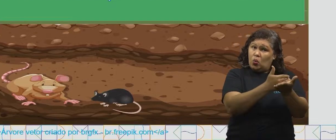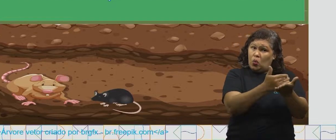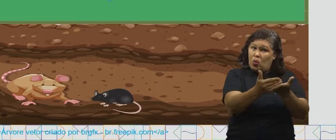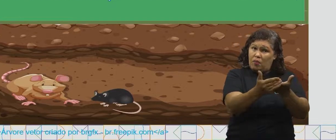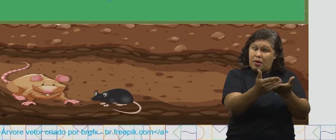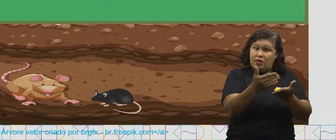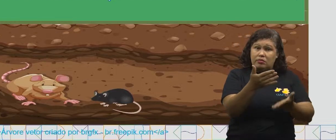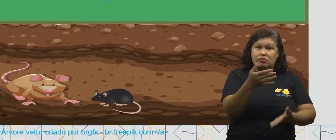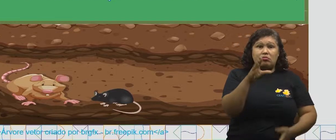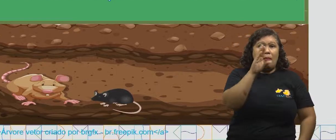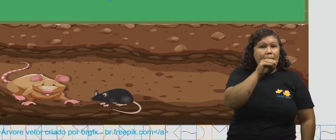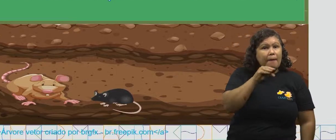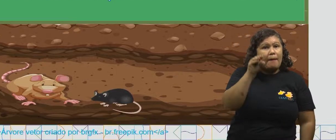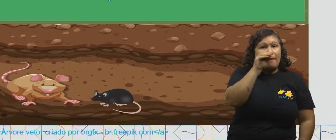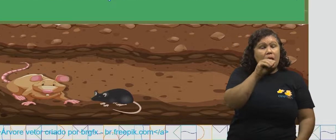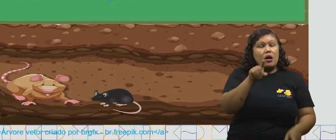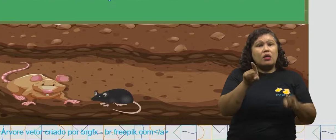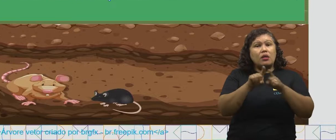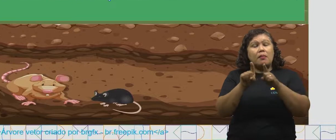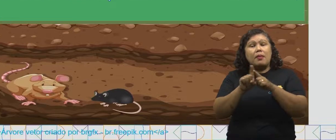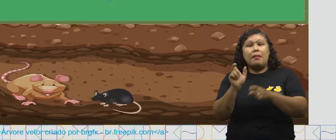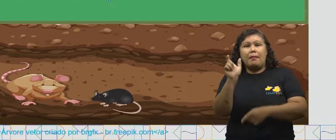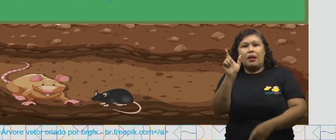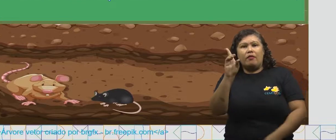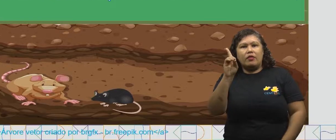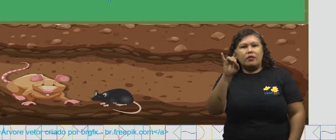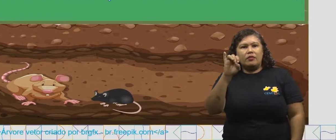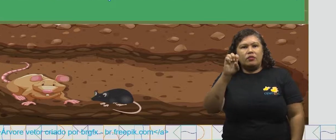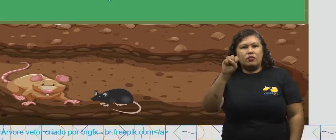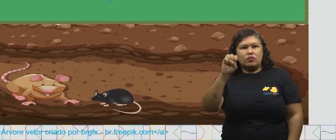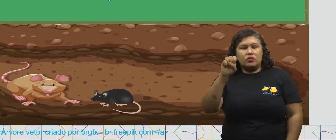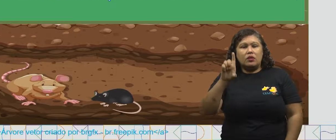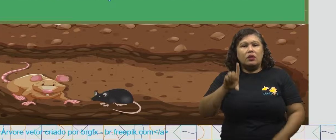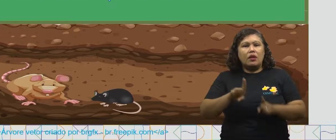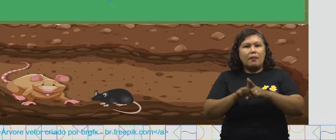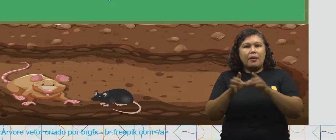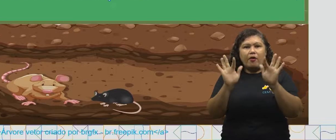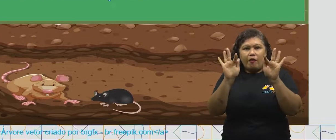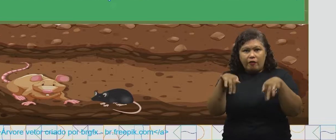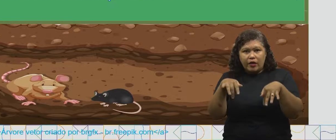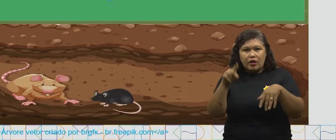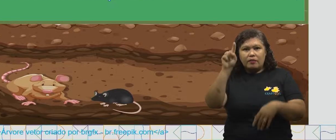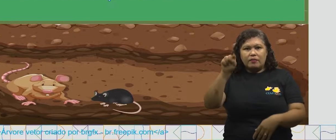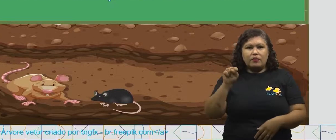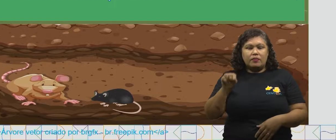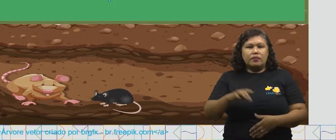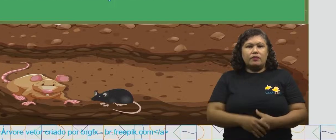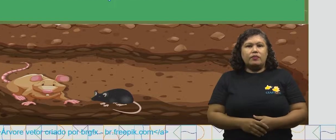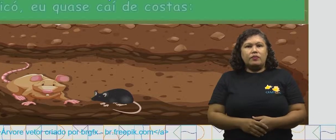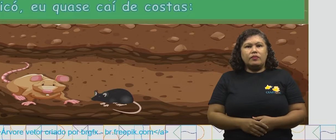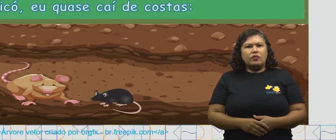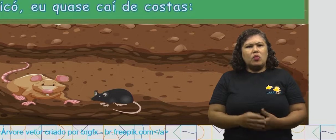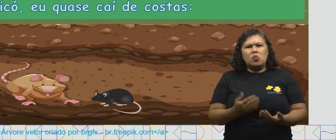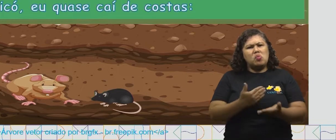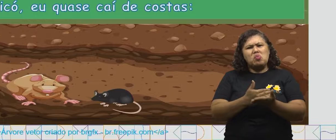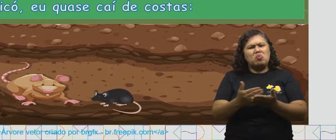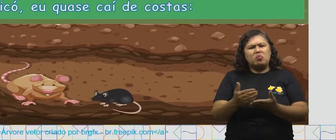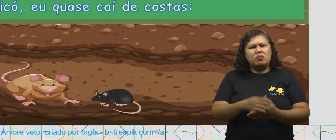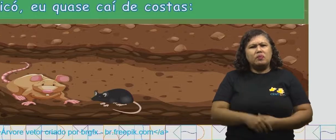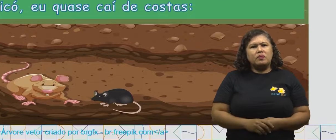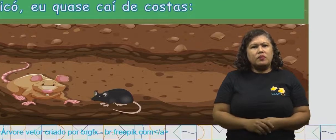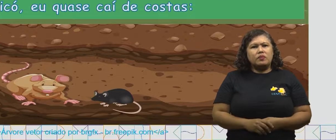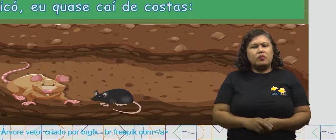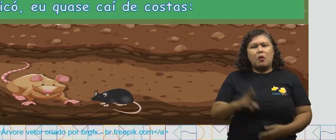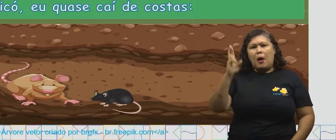fala, a palavra disse e o ponto de exclamação no final. Vamos avançar na contação da fábula. O